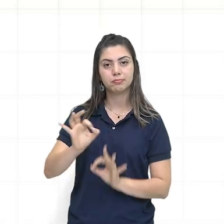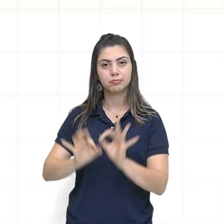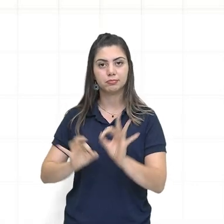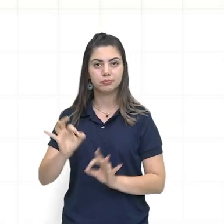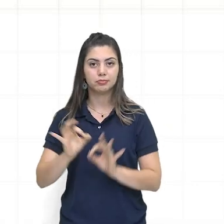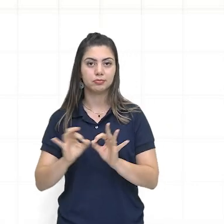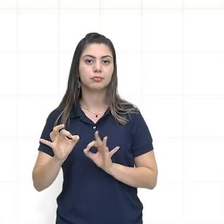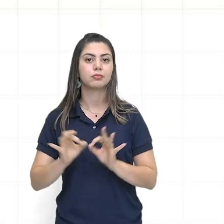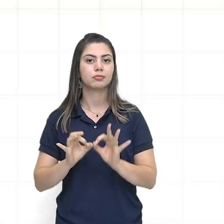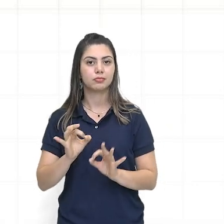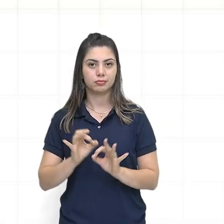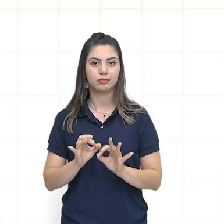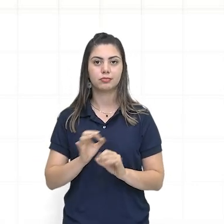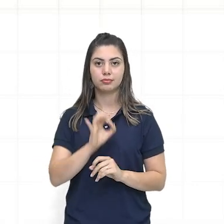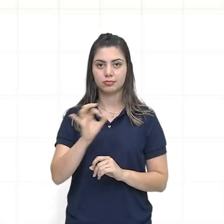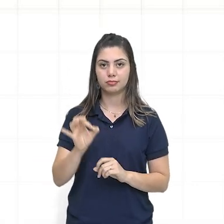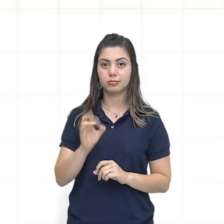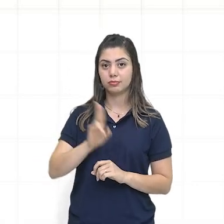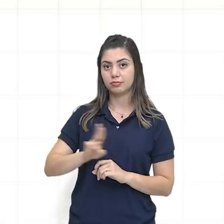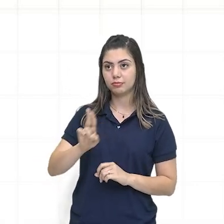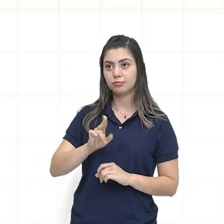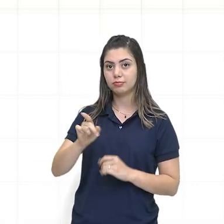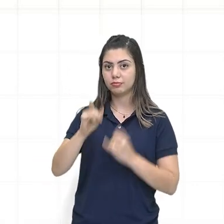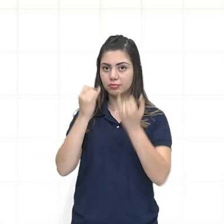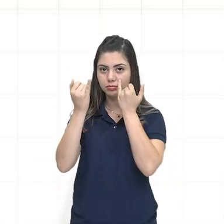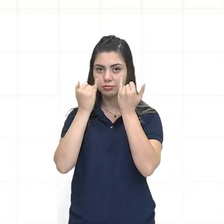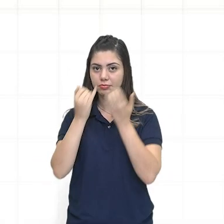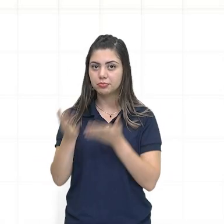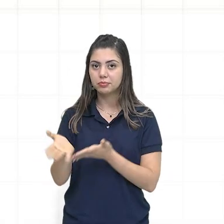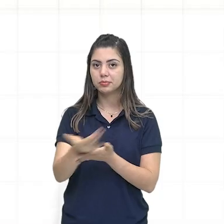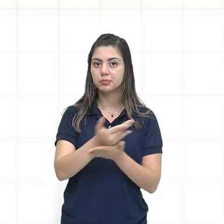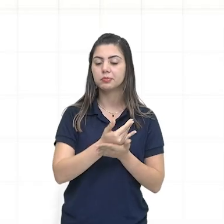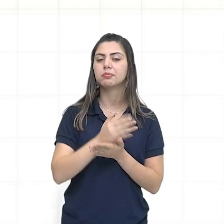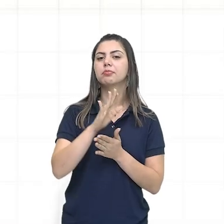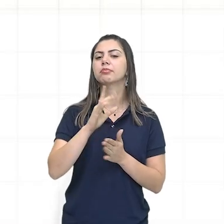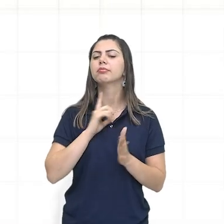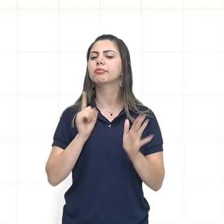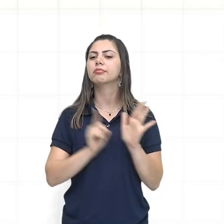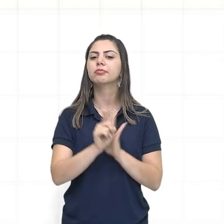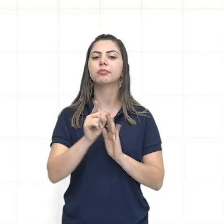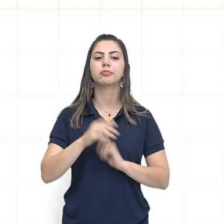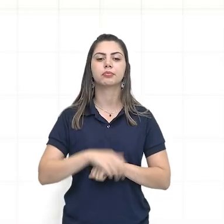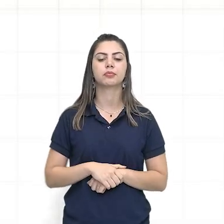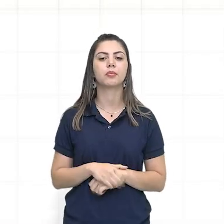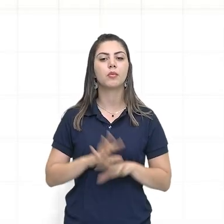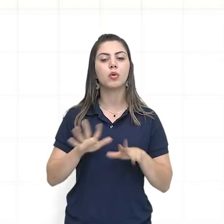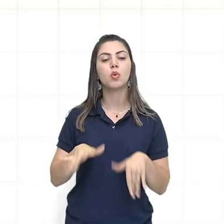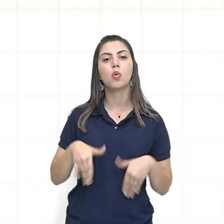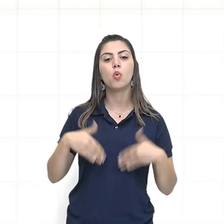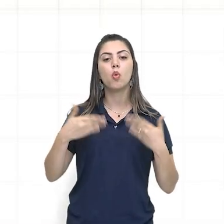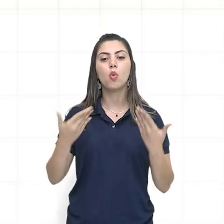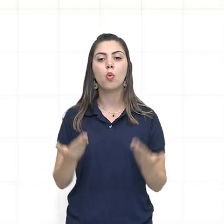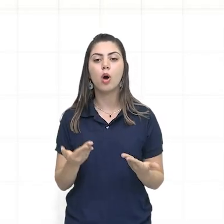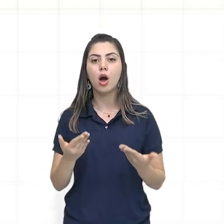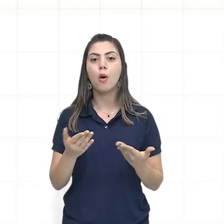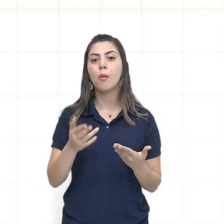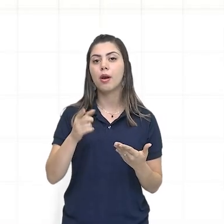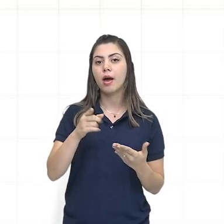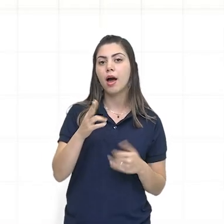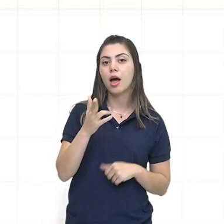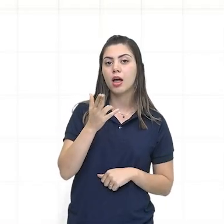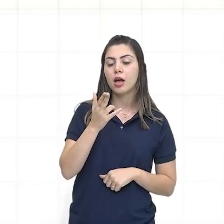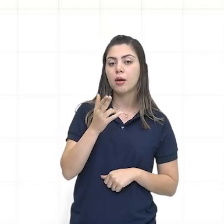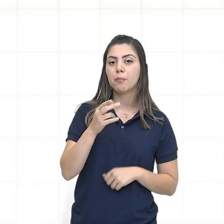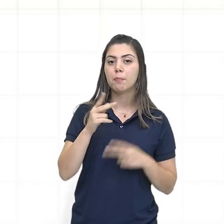nas informações que temos. Então podemos questionar o seguinte: qual a quantidade de proteína, né,